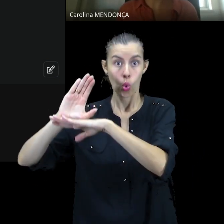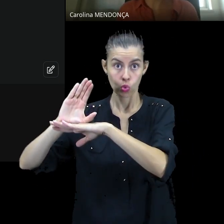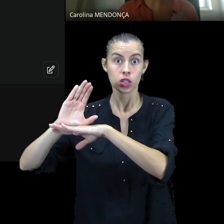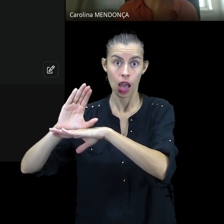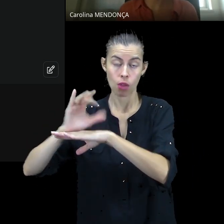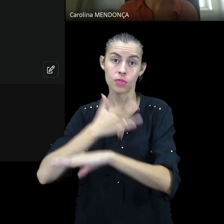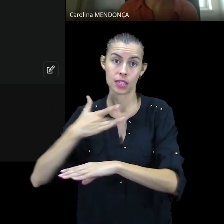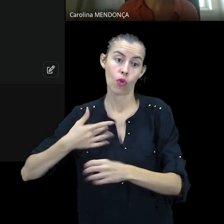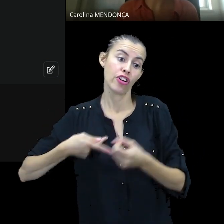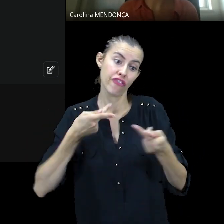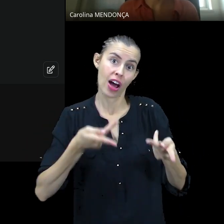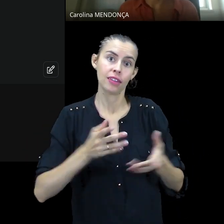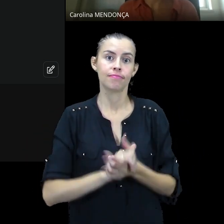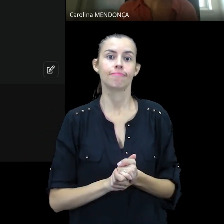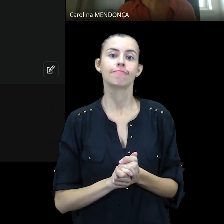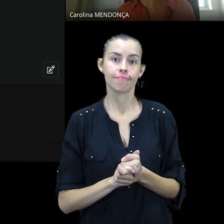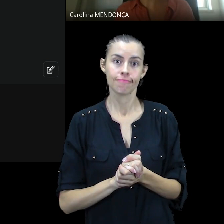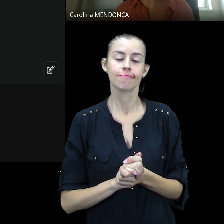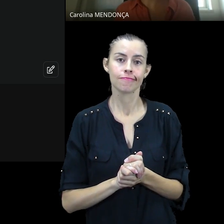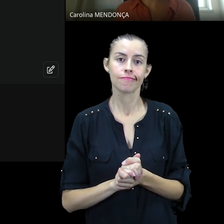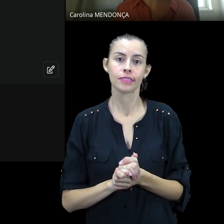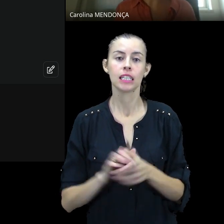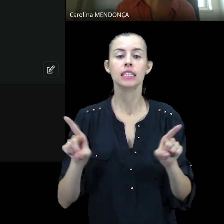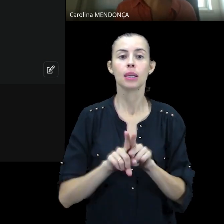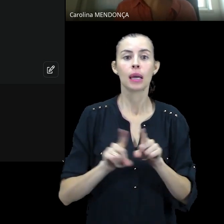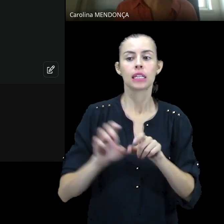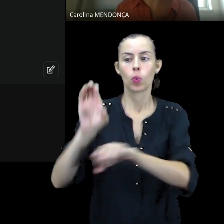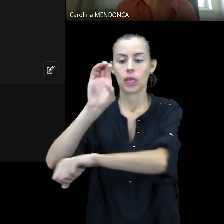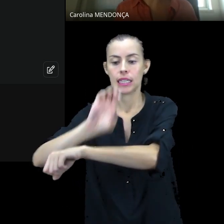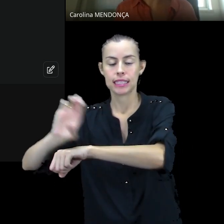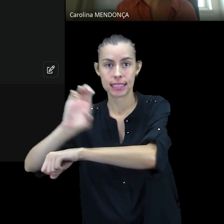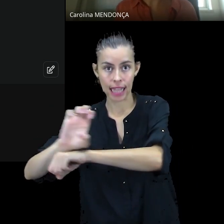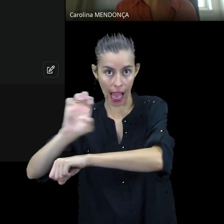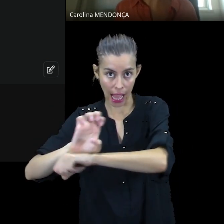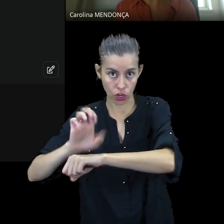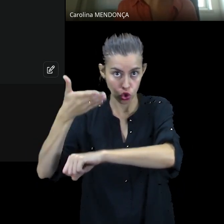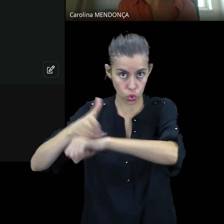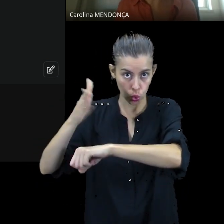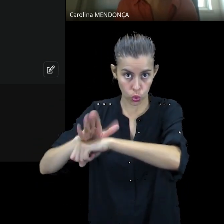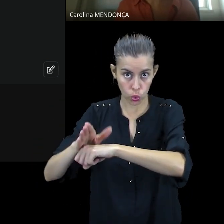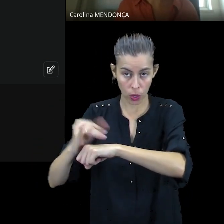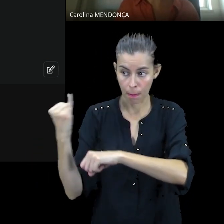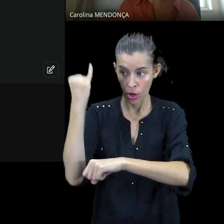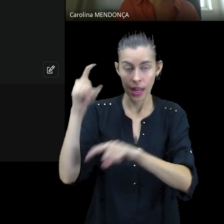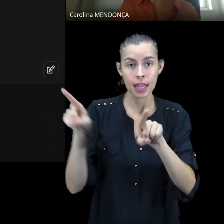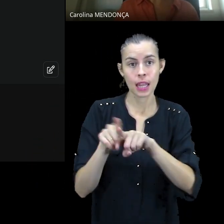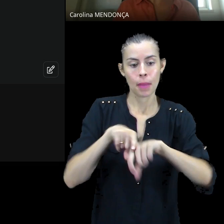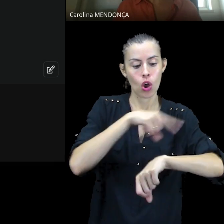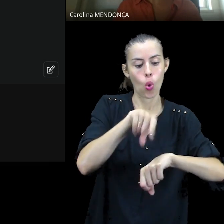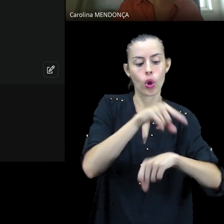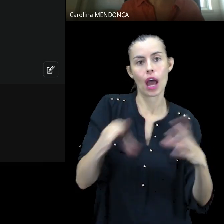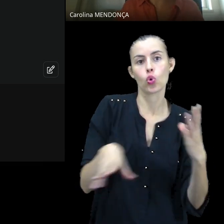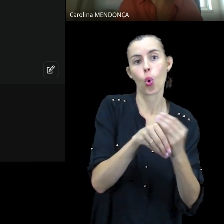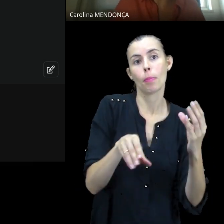entre estágio e atividade complementar. Então, esse curso teria uma carga horária muito pequena para colocar como extensão na atividade complementar,